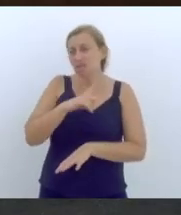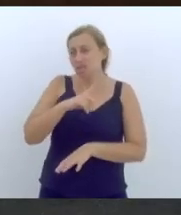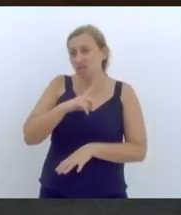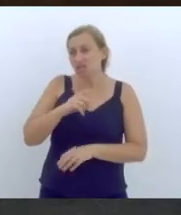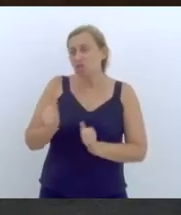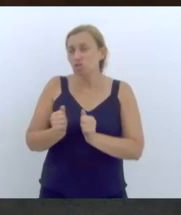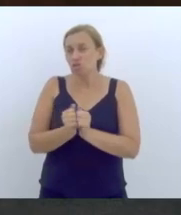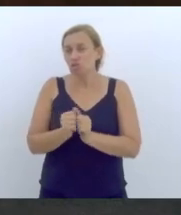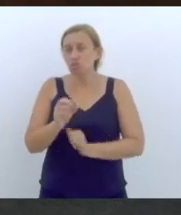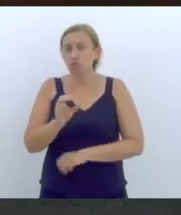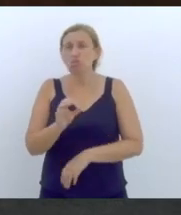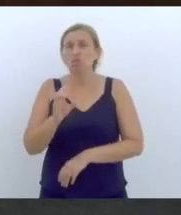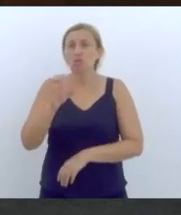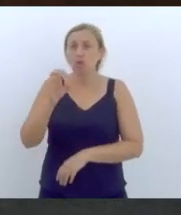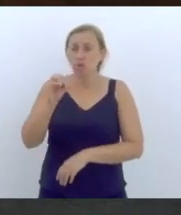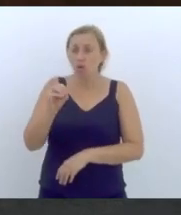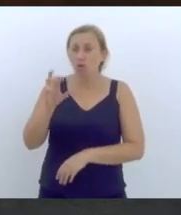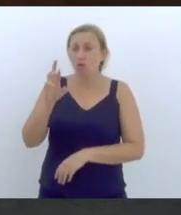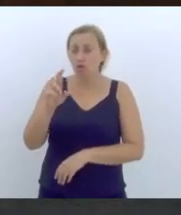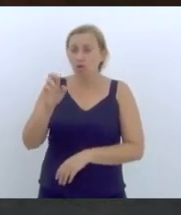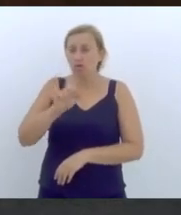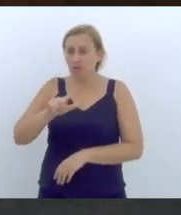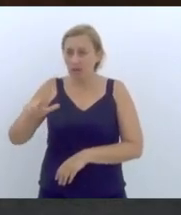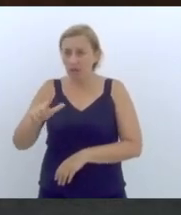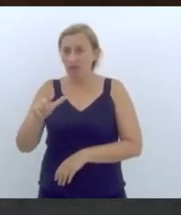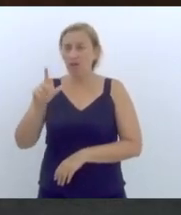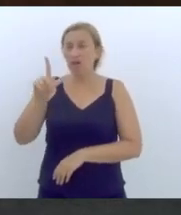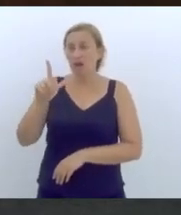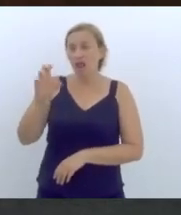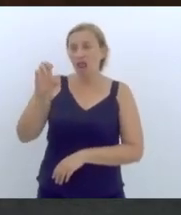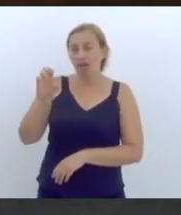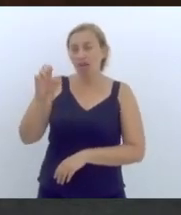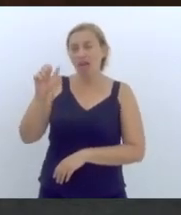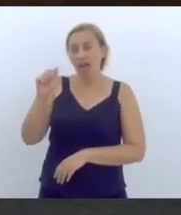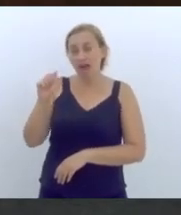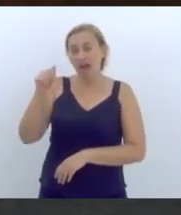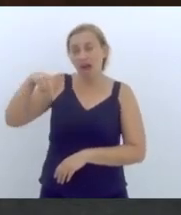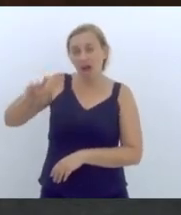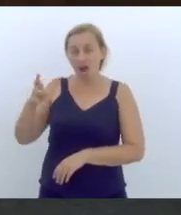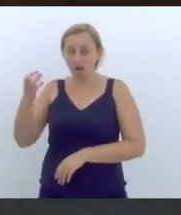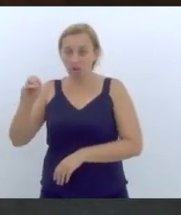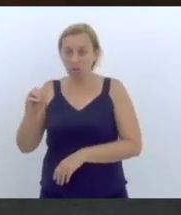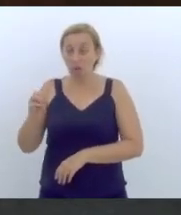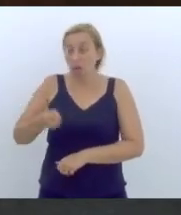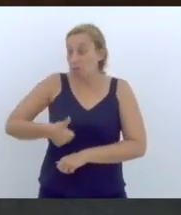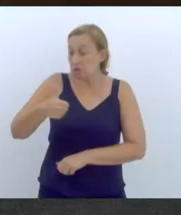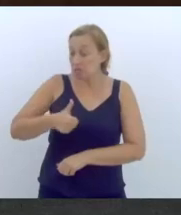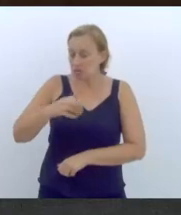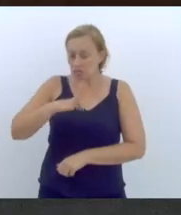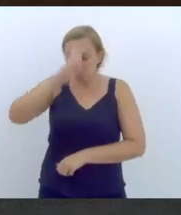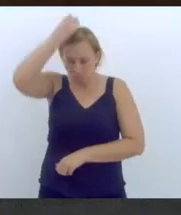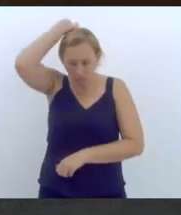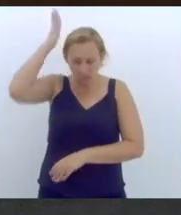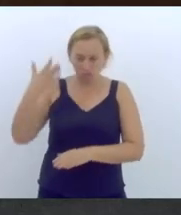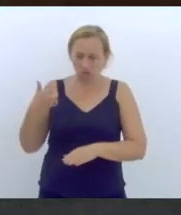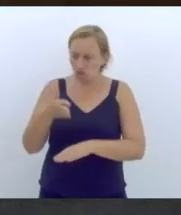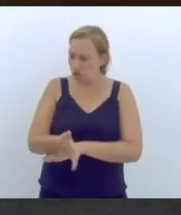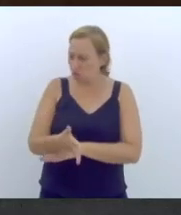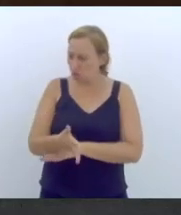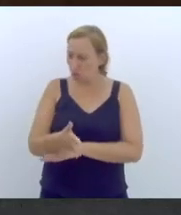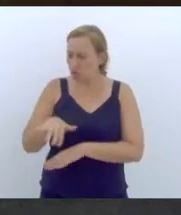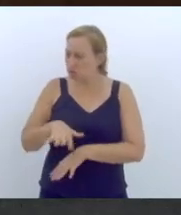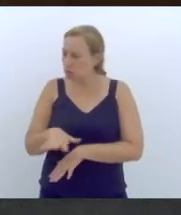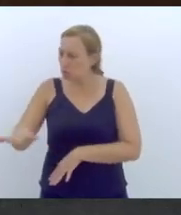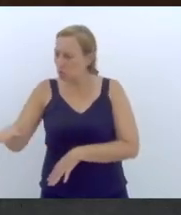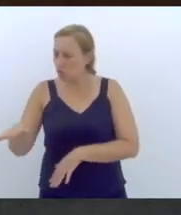coronel Leandro, que foi o primeiro bombeiro, embora seja comandante da tropa, foi o primeiro bombeiro, deputado Poubel, que chegou lá no Morro da